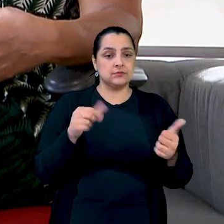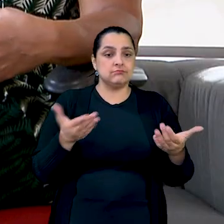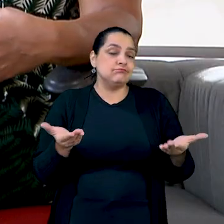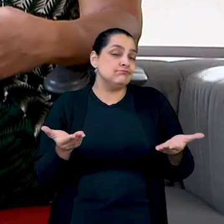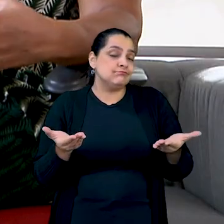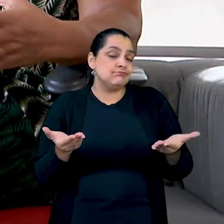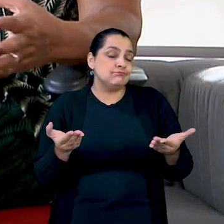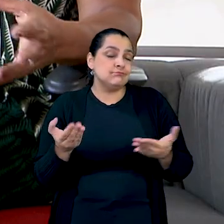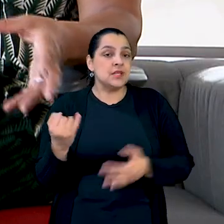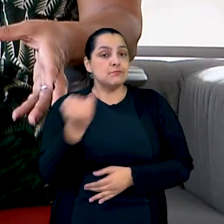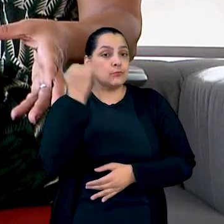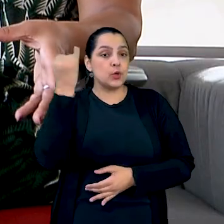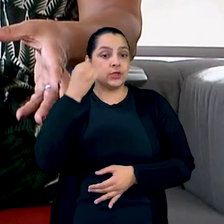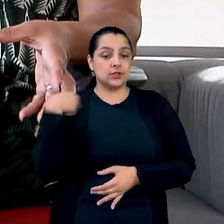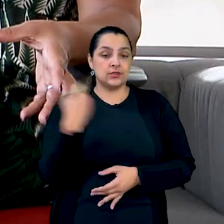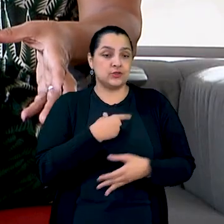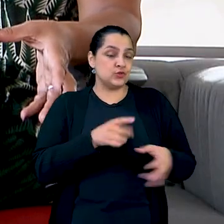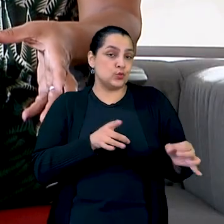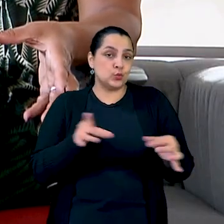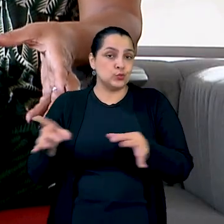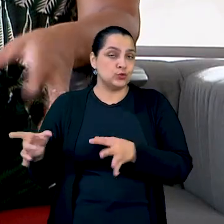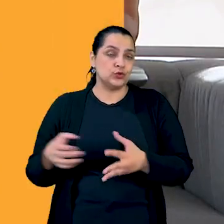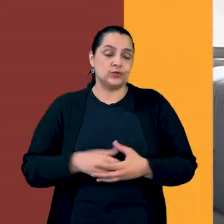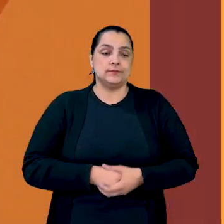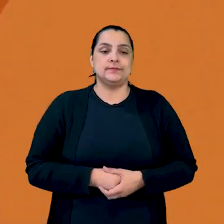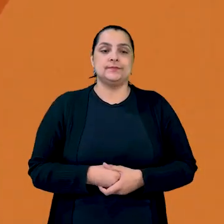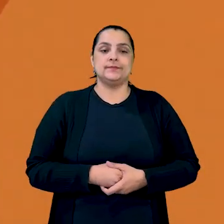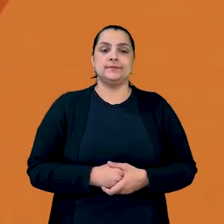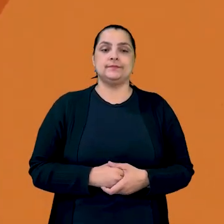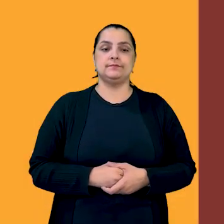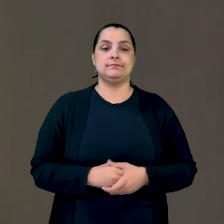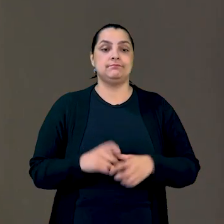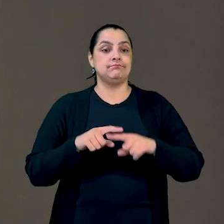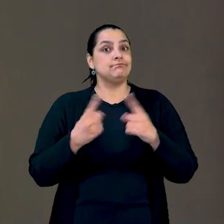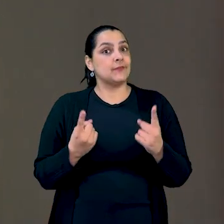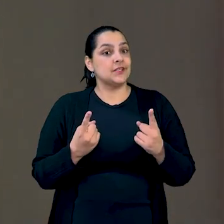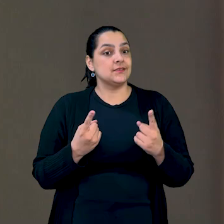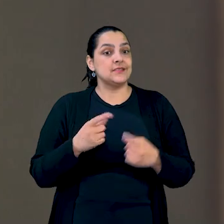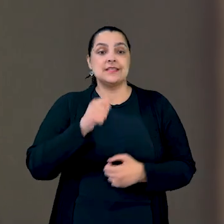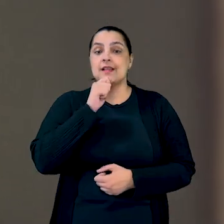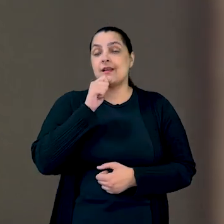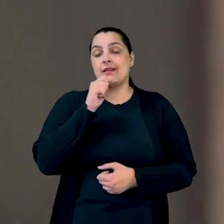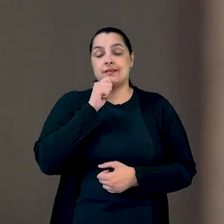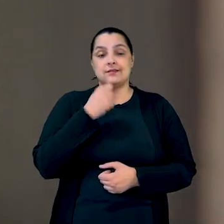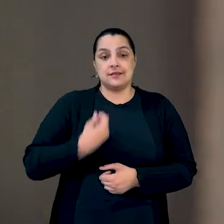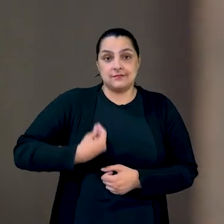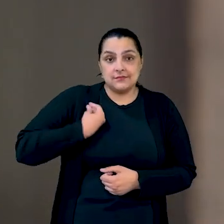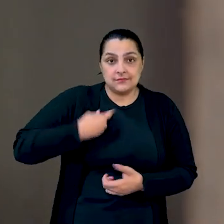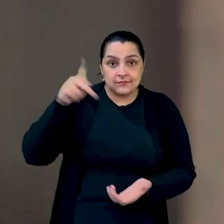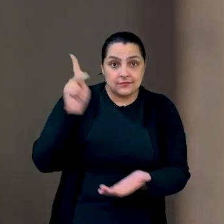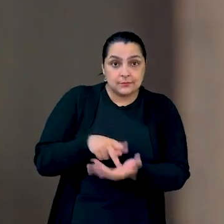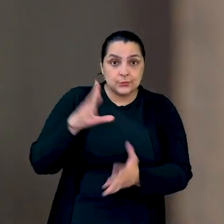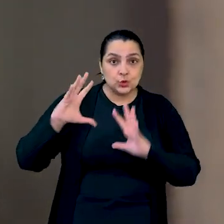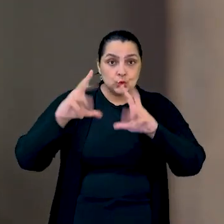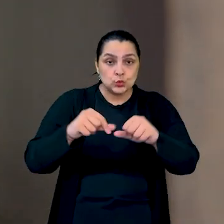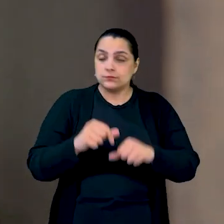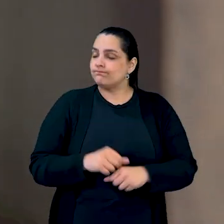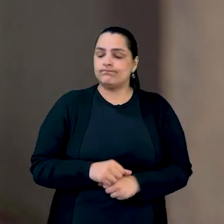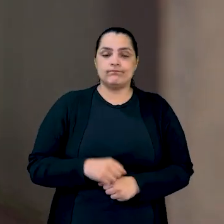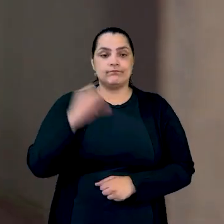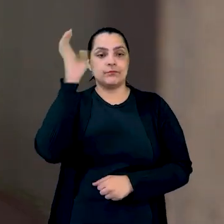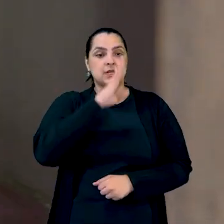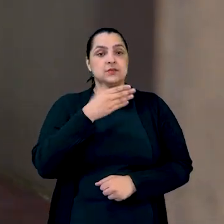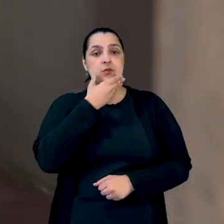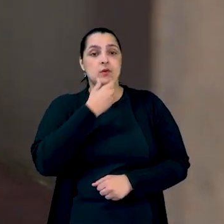transformações assim muito importantes no nosso dia a dia. Mas essa ainda não é a realidade de todo mundo.